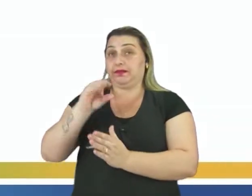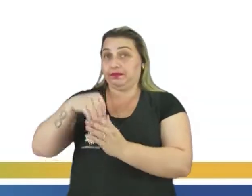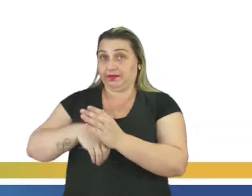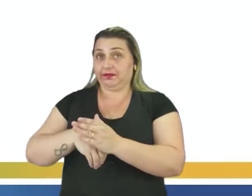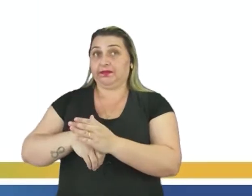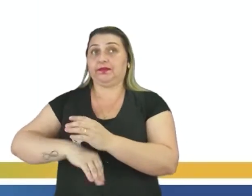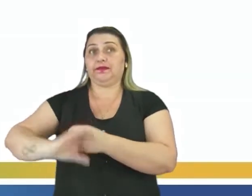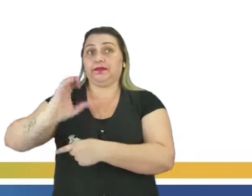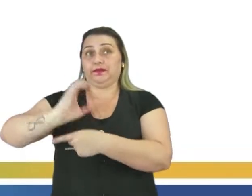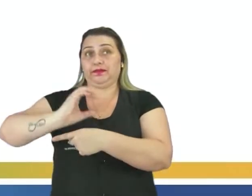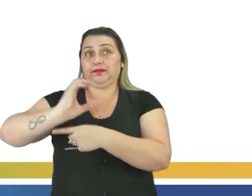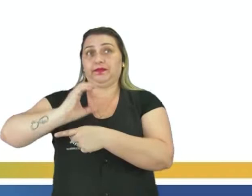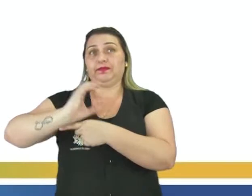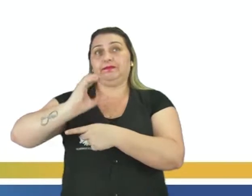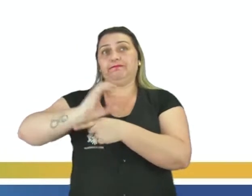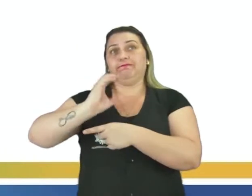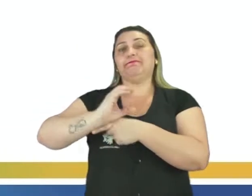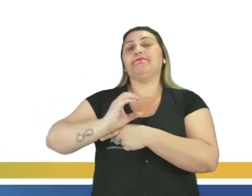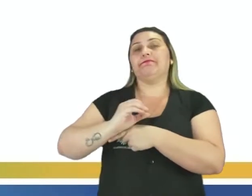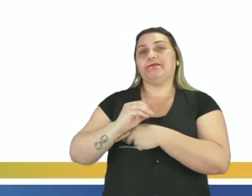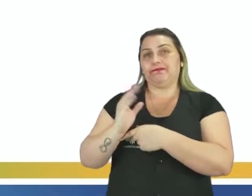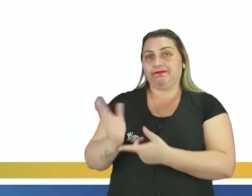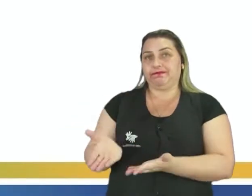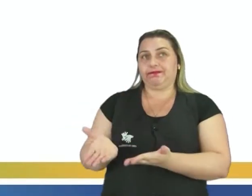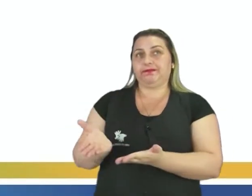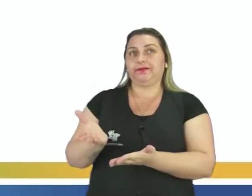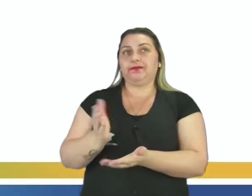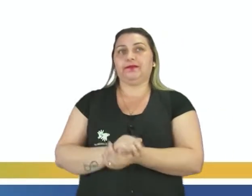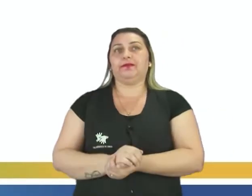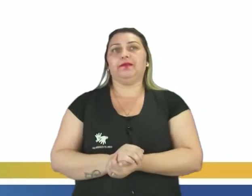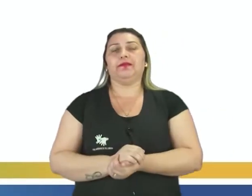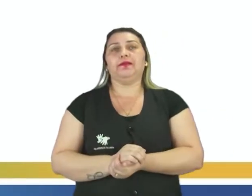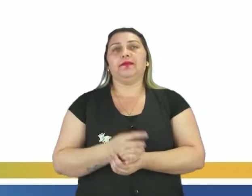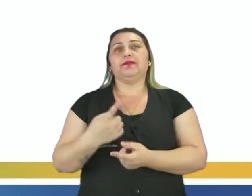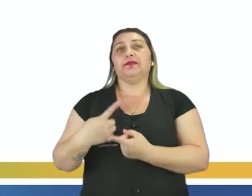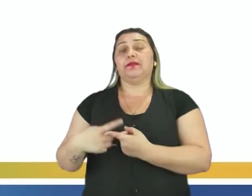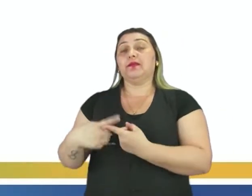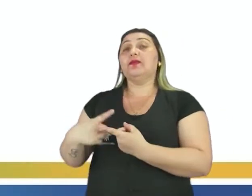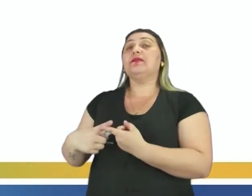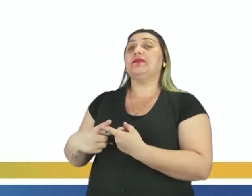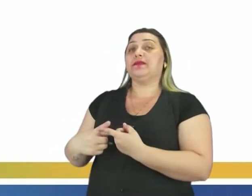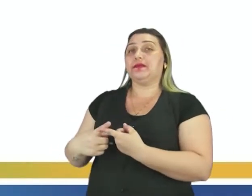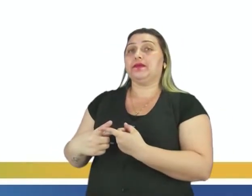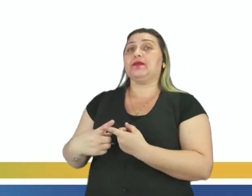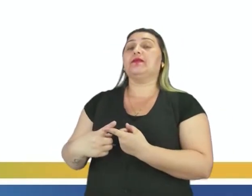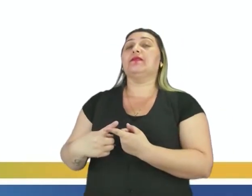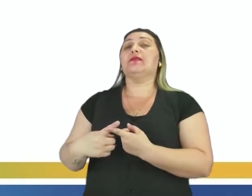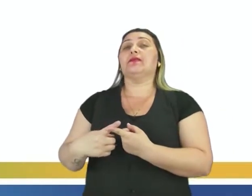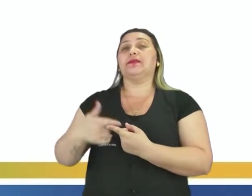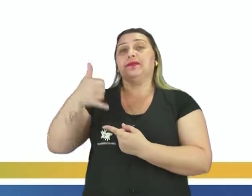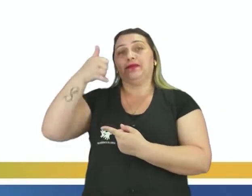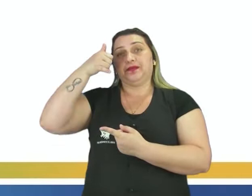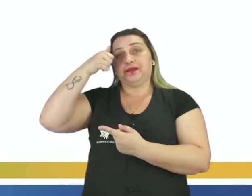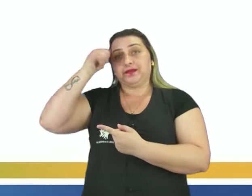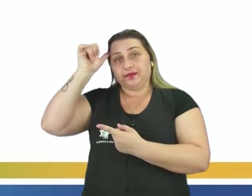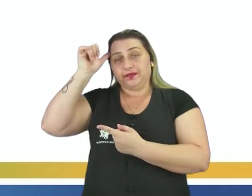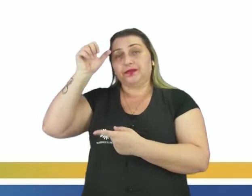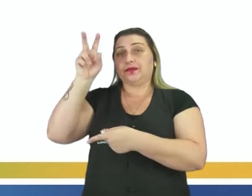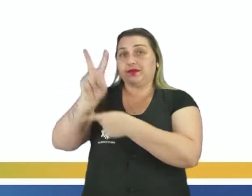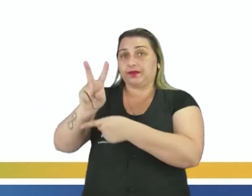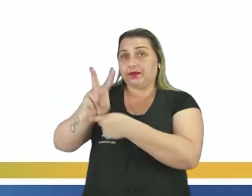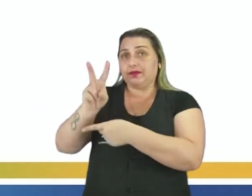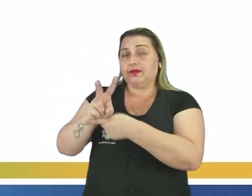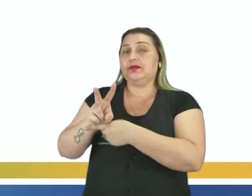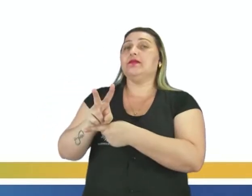nossas alternativas, a única que pode estar correta é a alternativa C, exatamente porque a agropecuária no Brasil